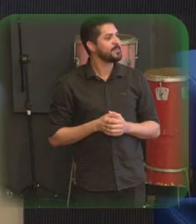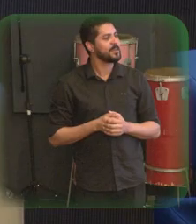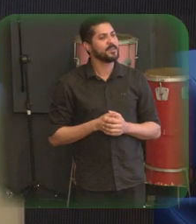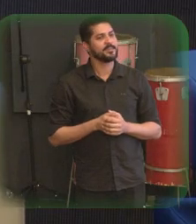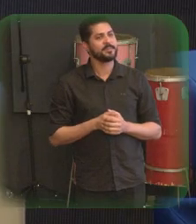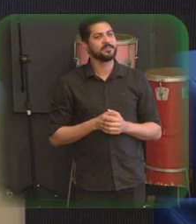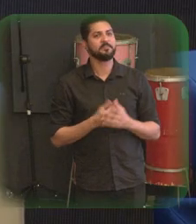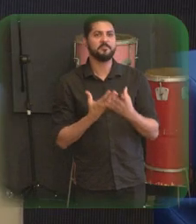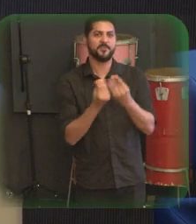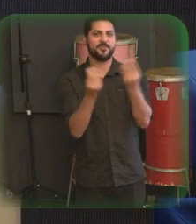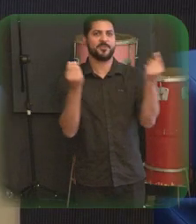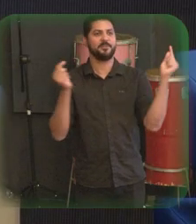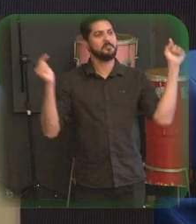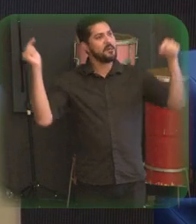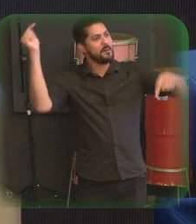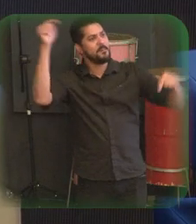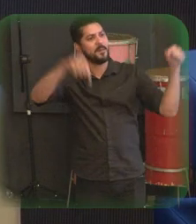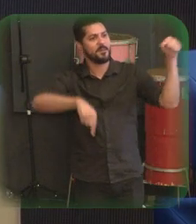né? Então,